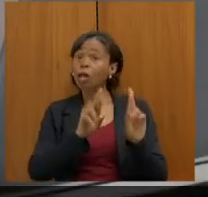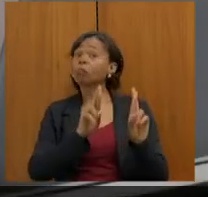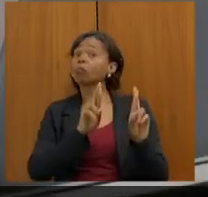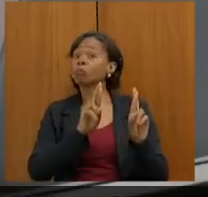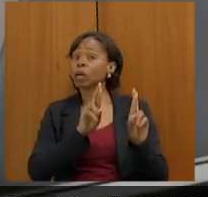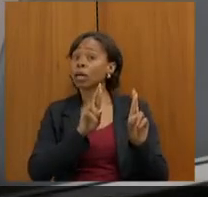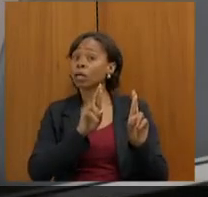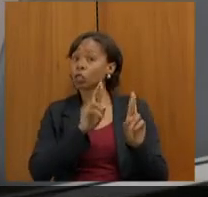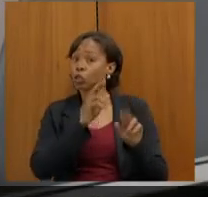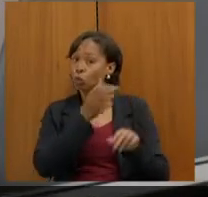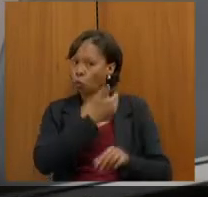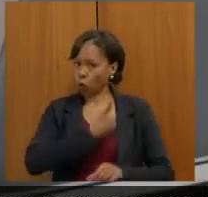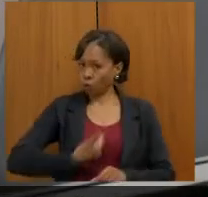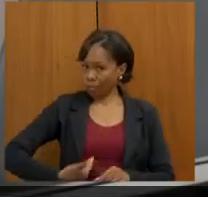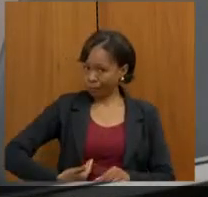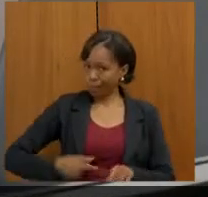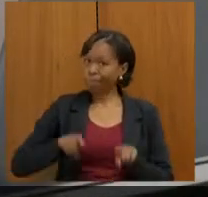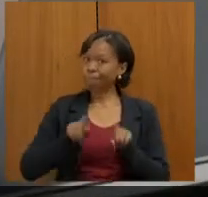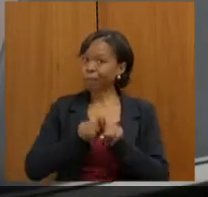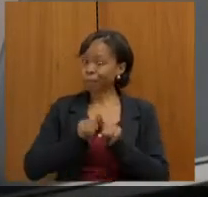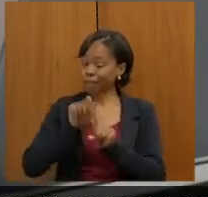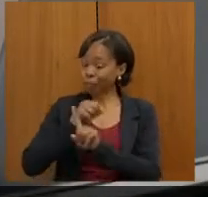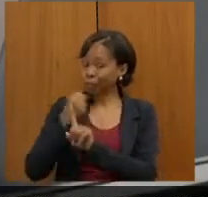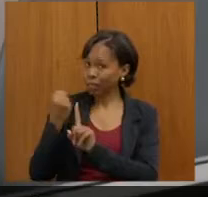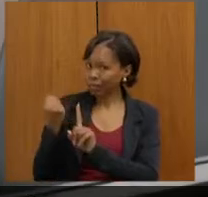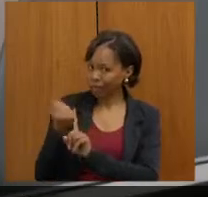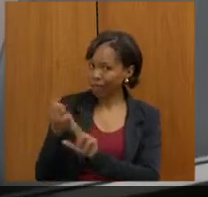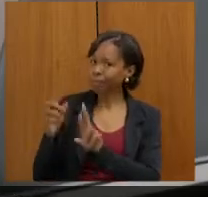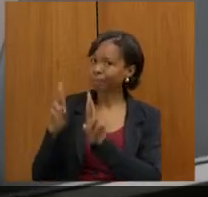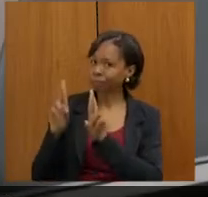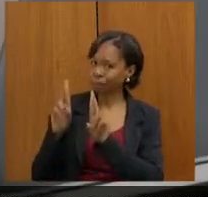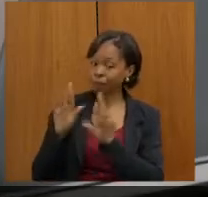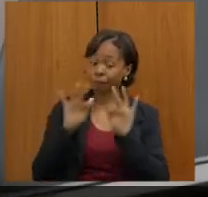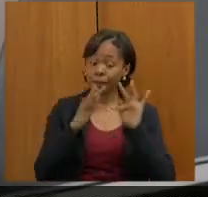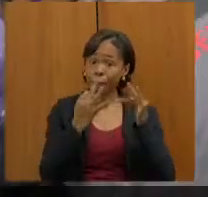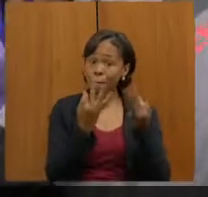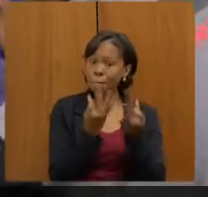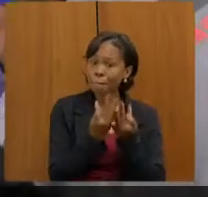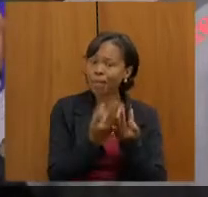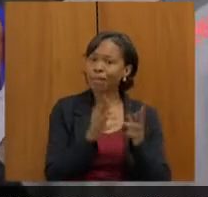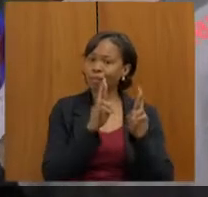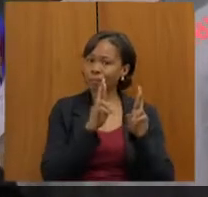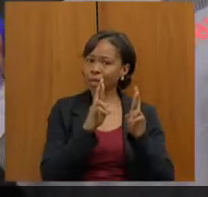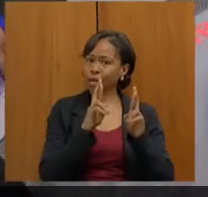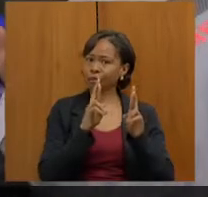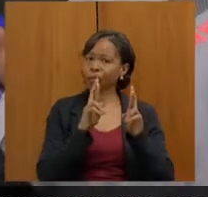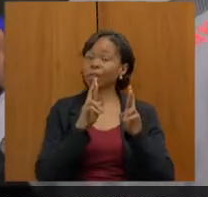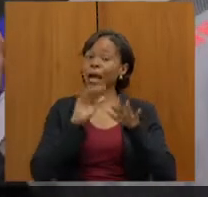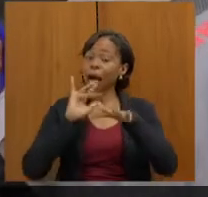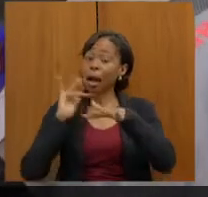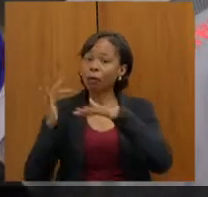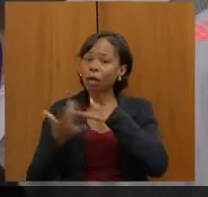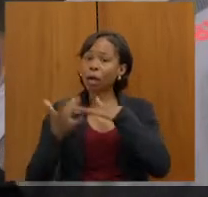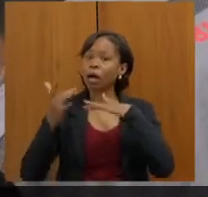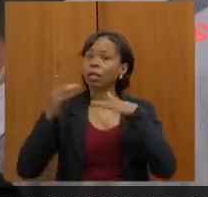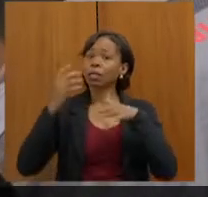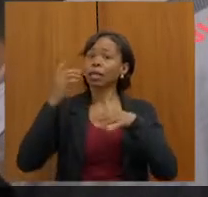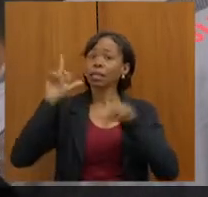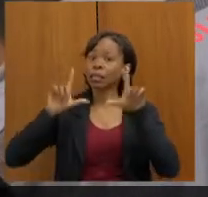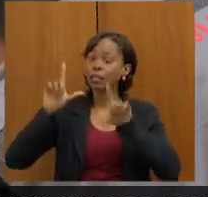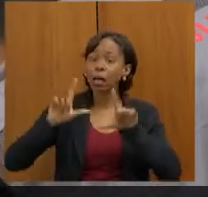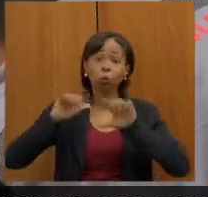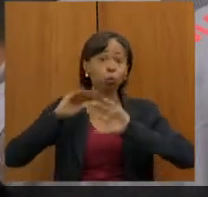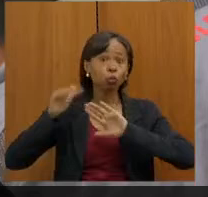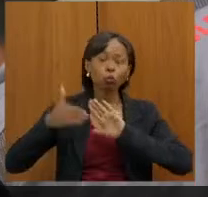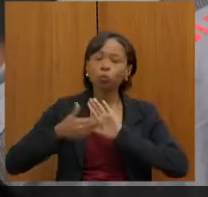mas da sociedade da mídia e dos familiares essas quatro Vertentes sociedade estado mídia